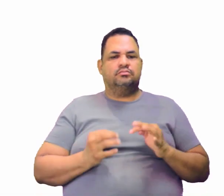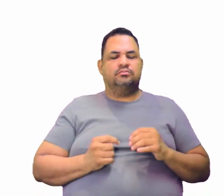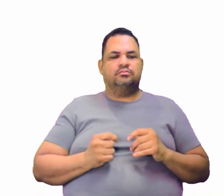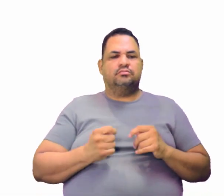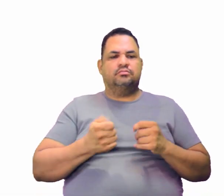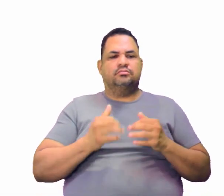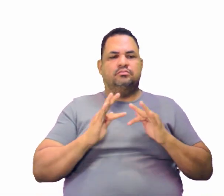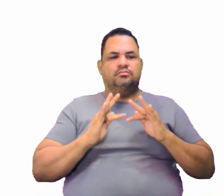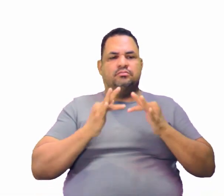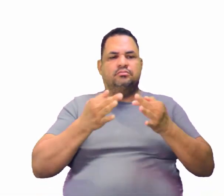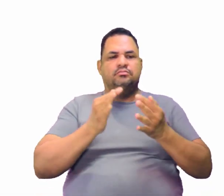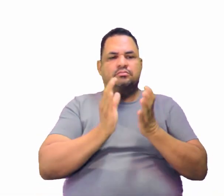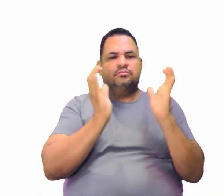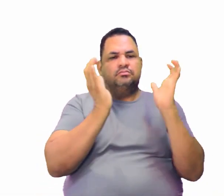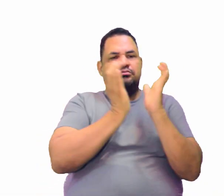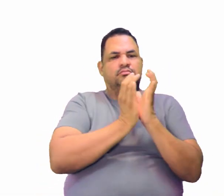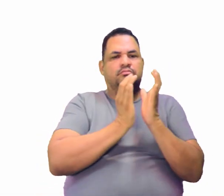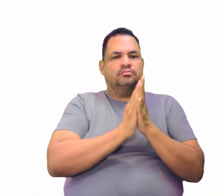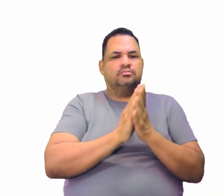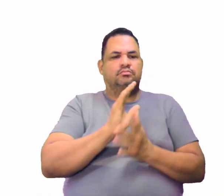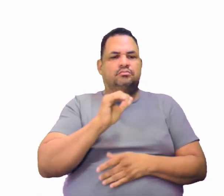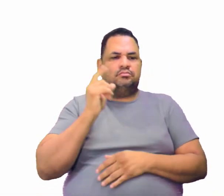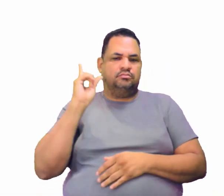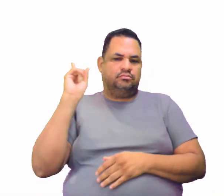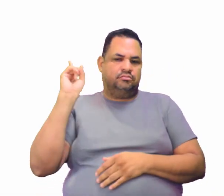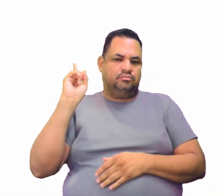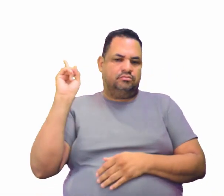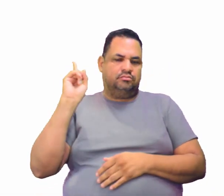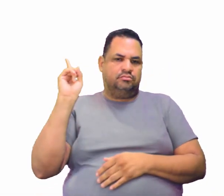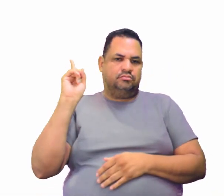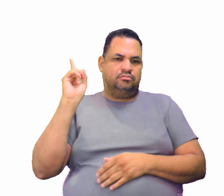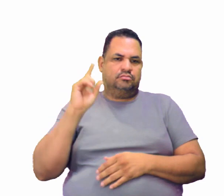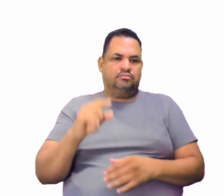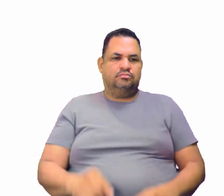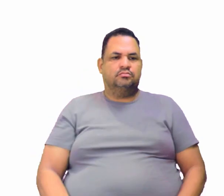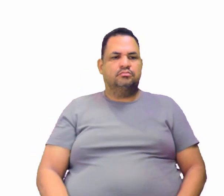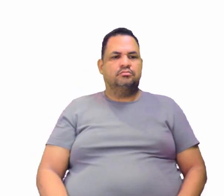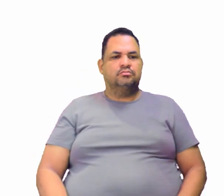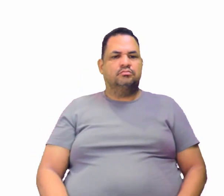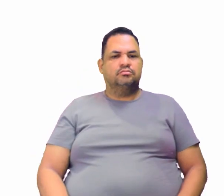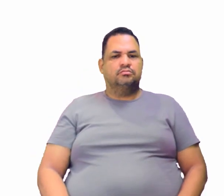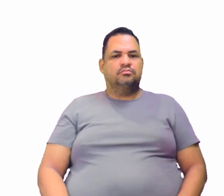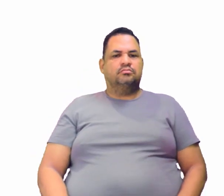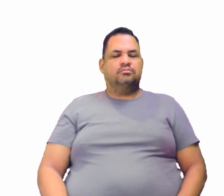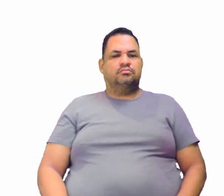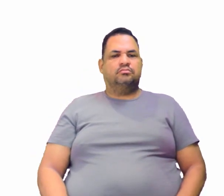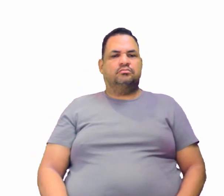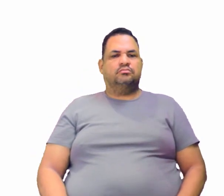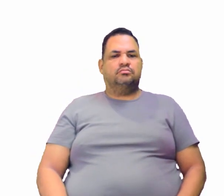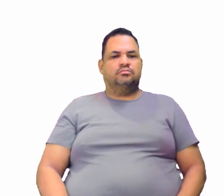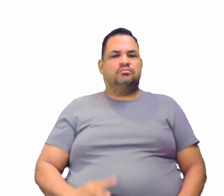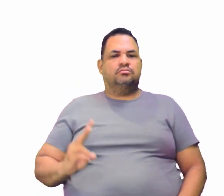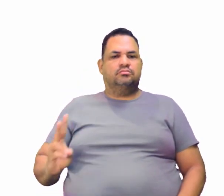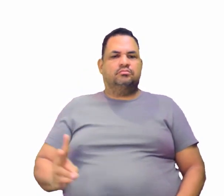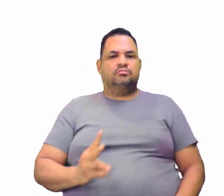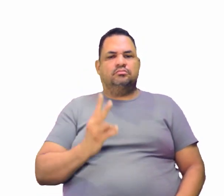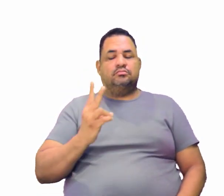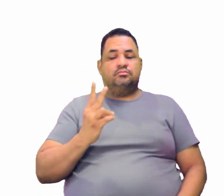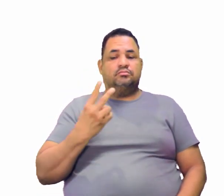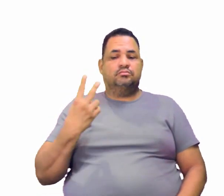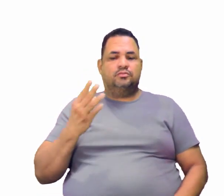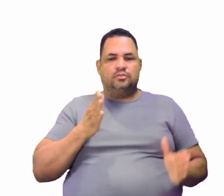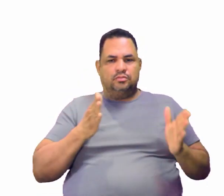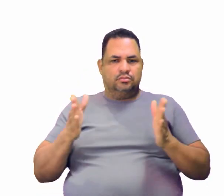finalizando a unidade 1, o Alto da Barca do Inferno de Gil Vicente. Valores de duas